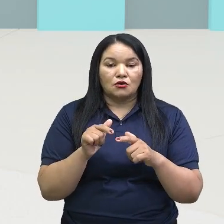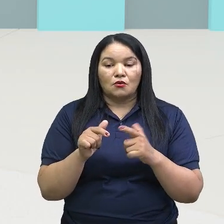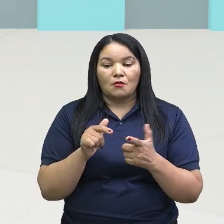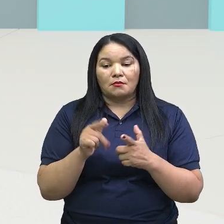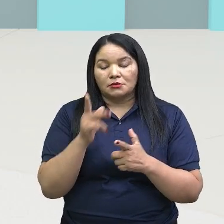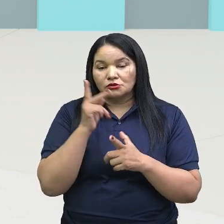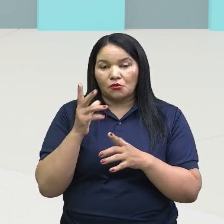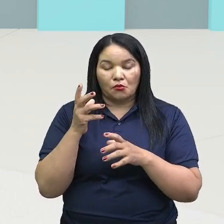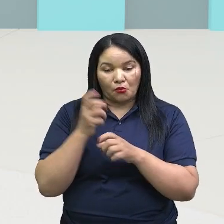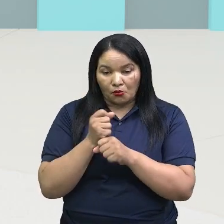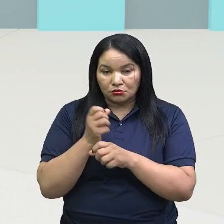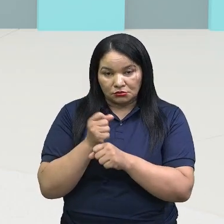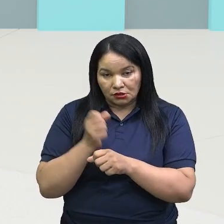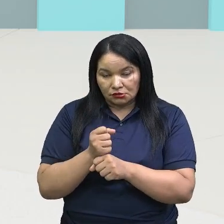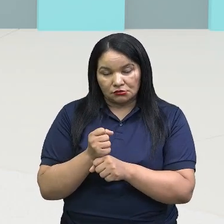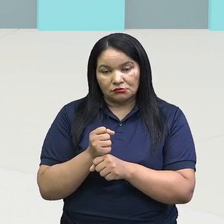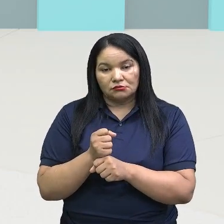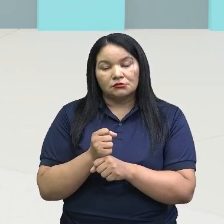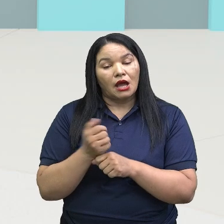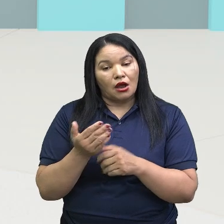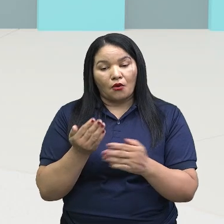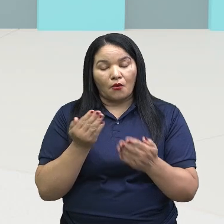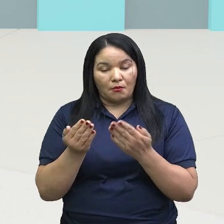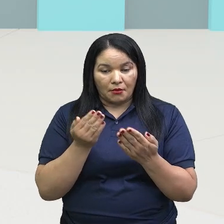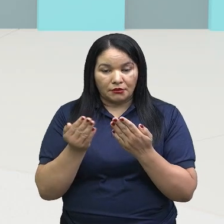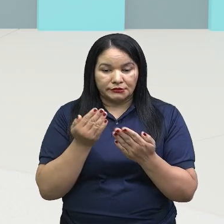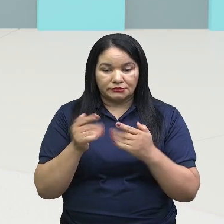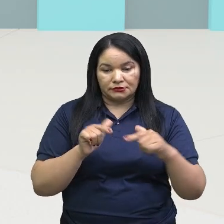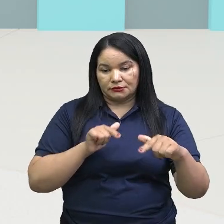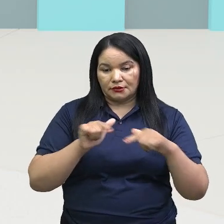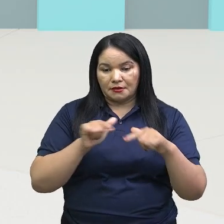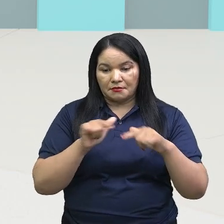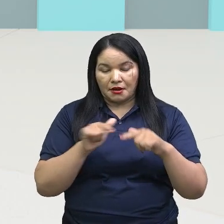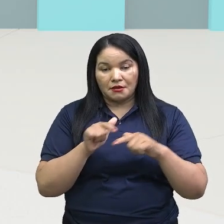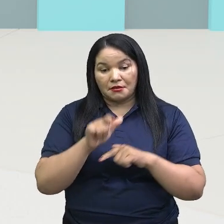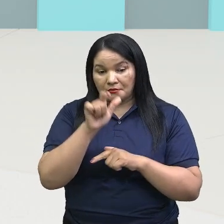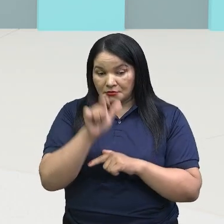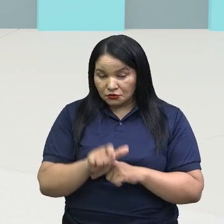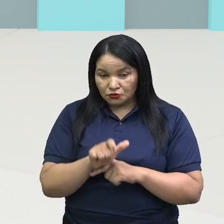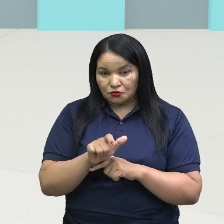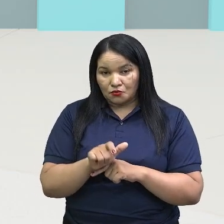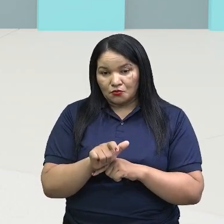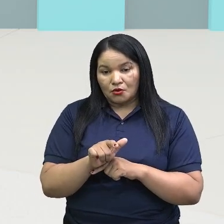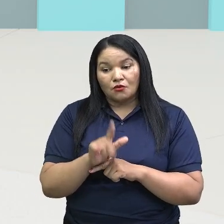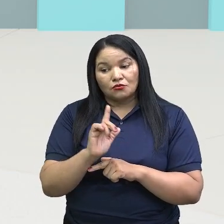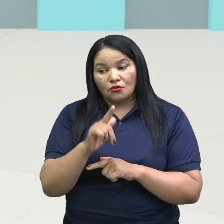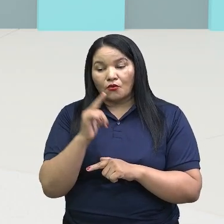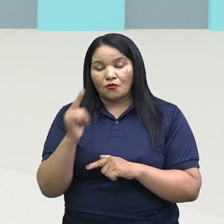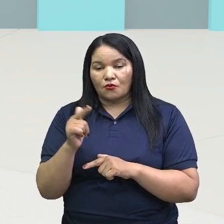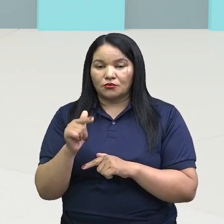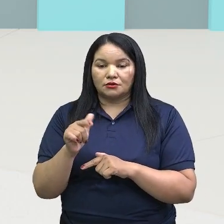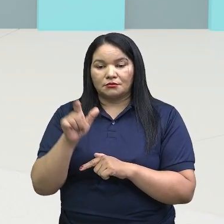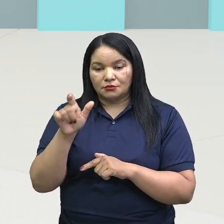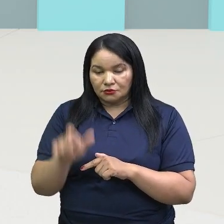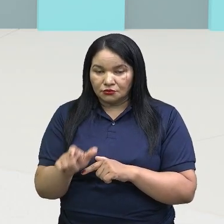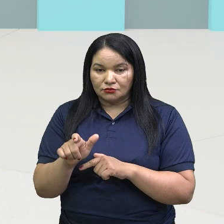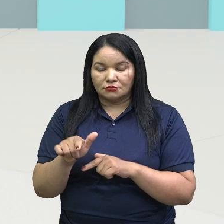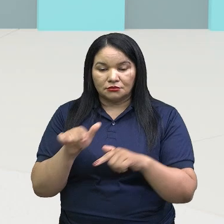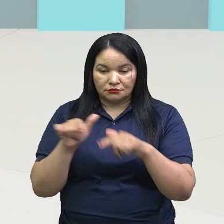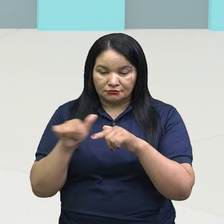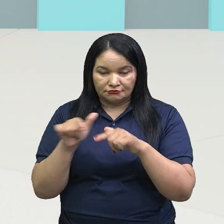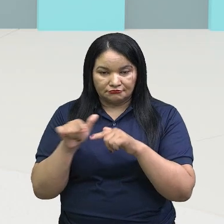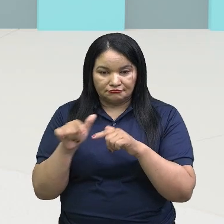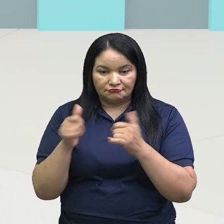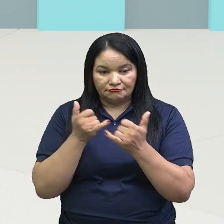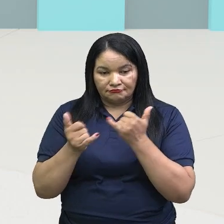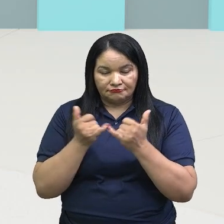contadora. Então, está se comparando o trabalho dessa pessoa com de uma outra, que exerce uma outra